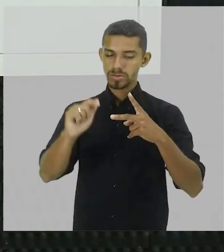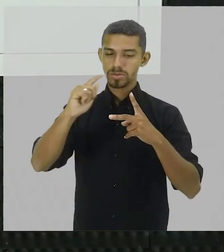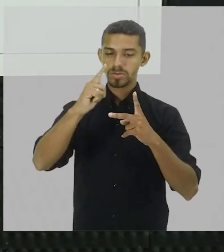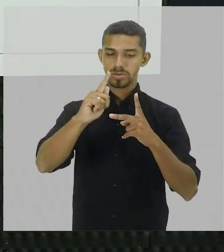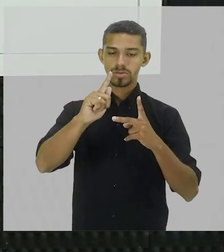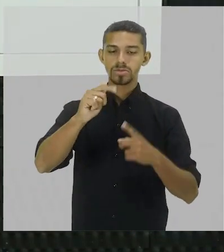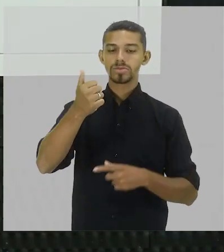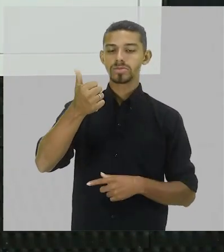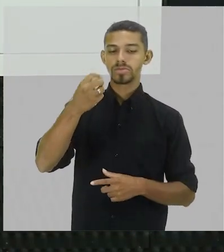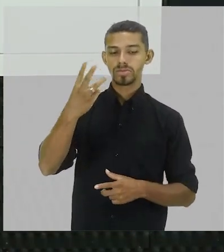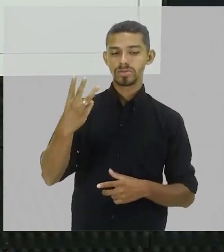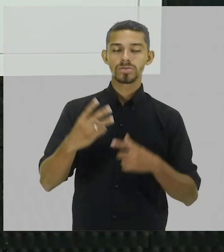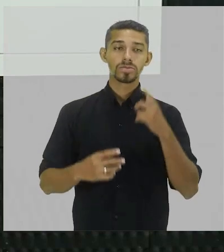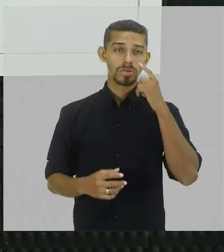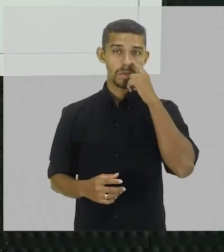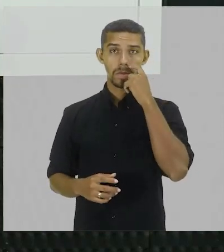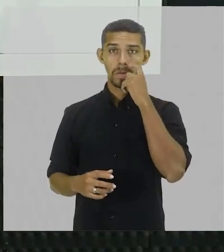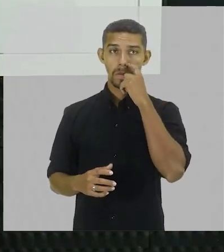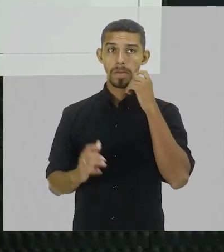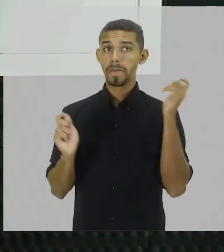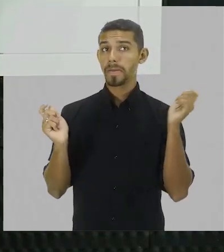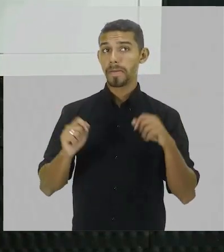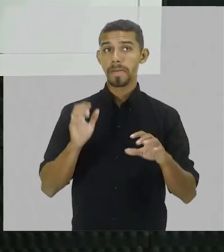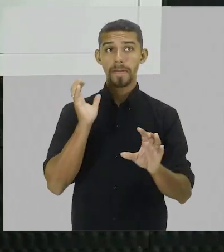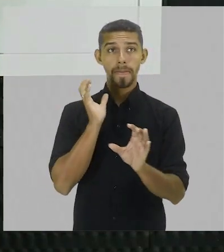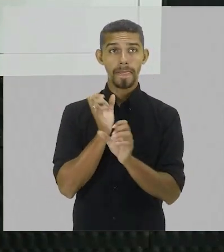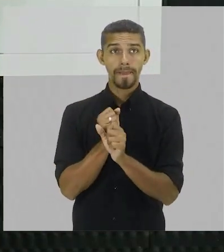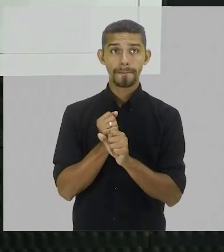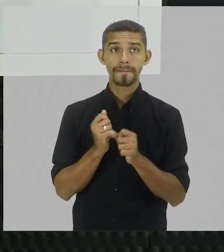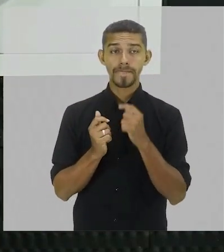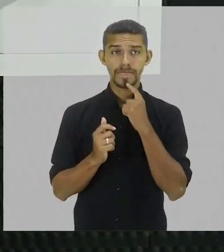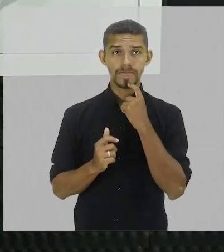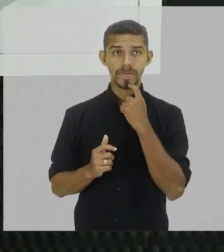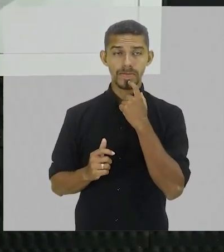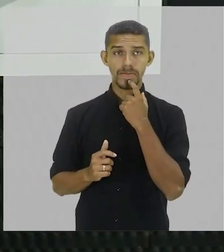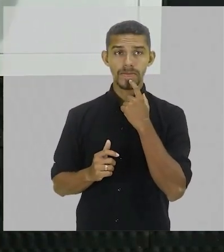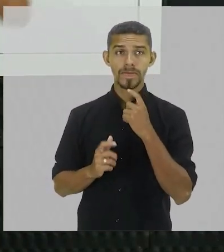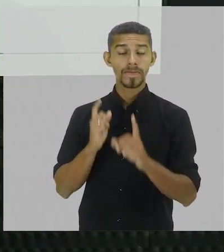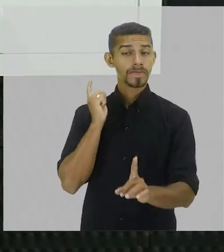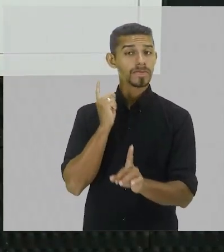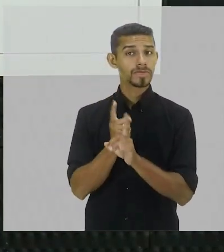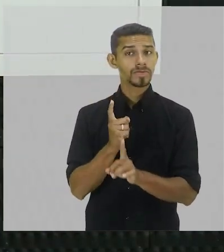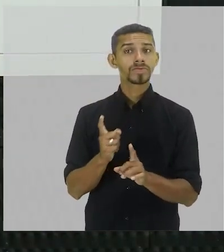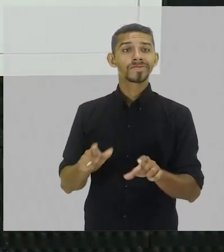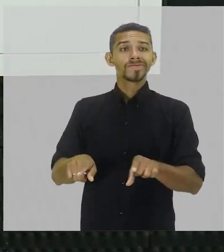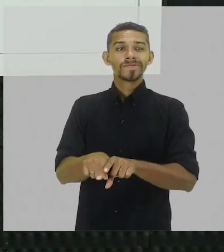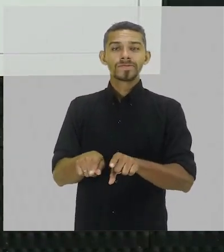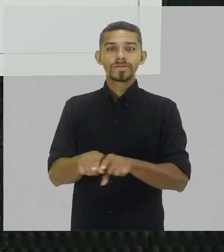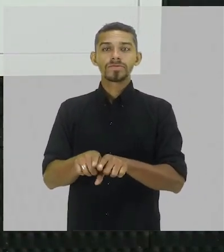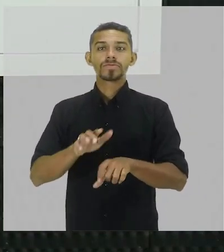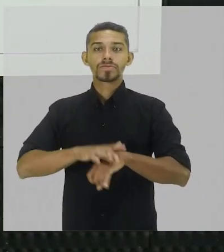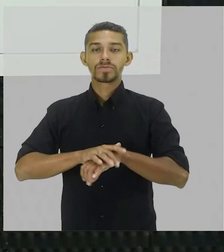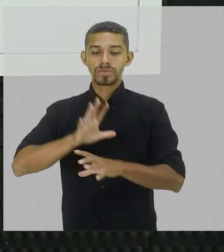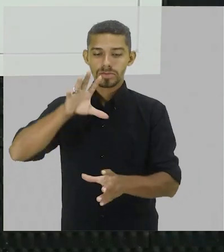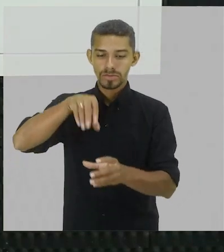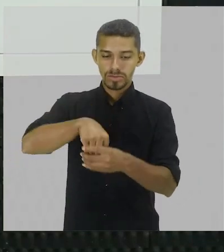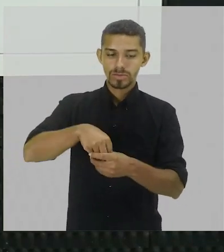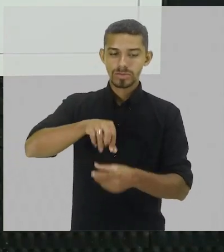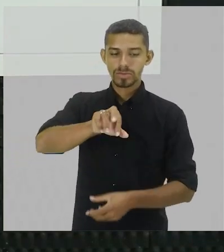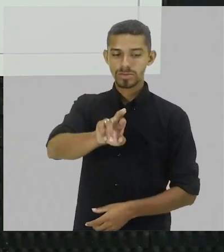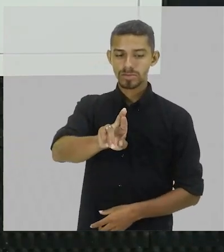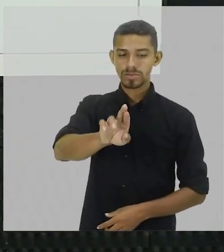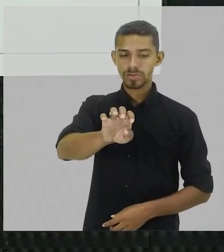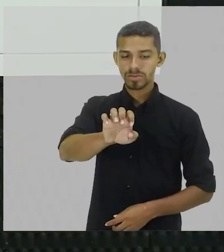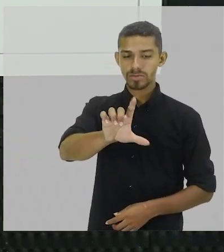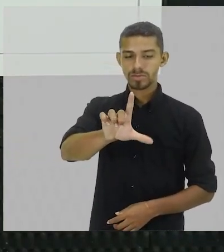tem como calcular a altura. Ó. Então esse elementozinho aqui, ó, que eu preciso, eu já consigo calcular através dessa relação.